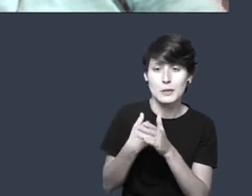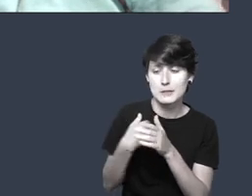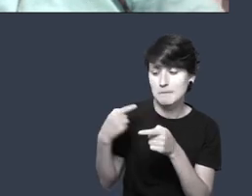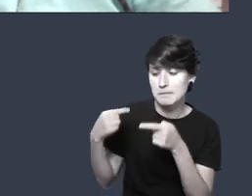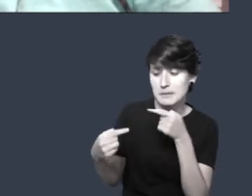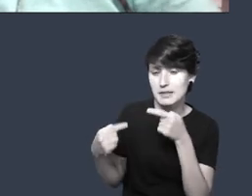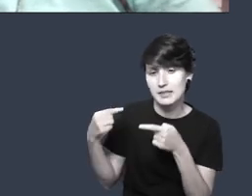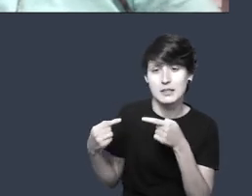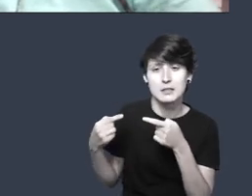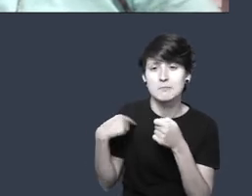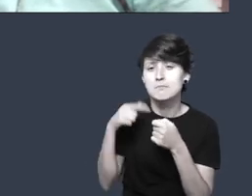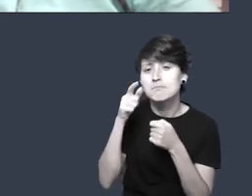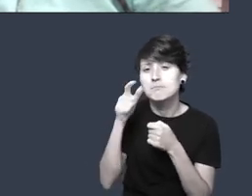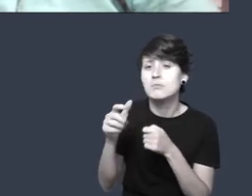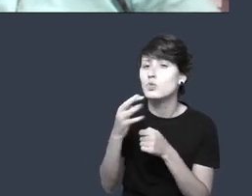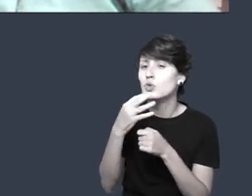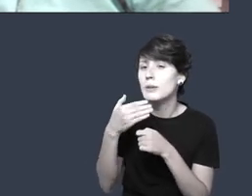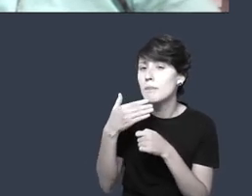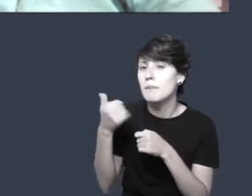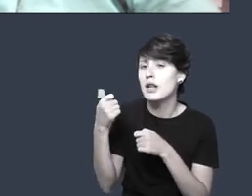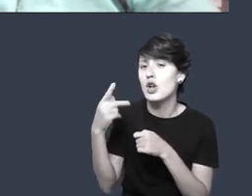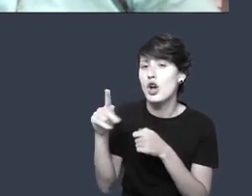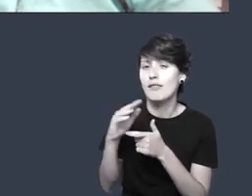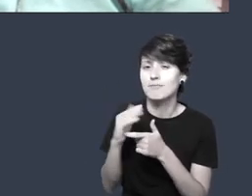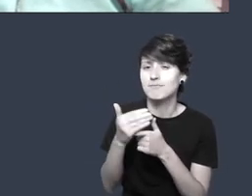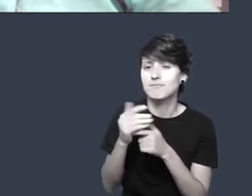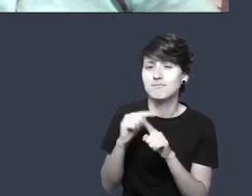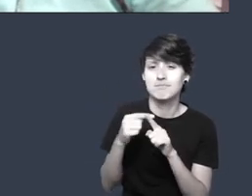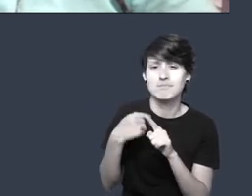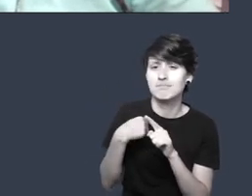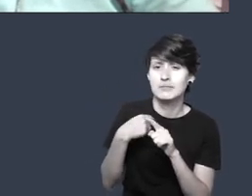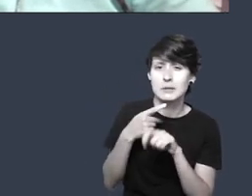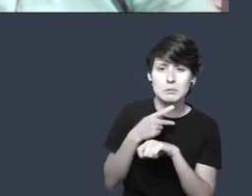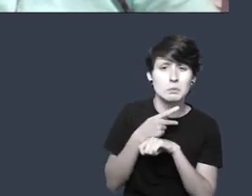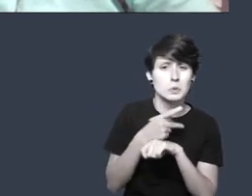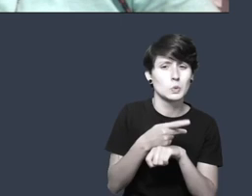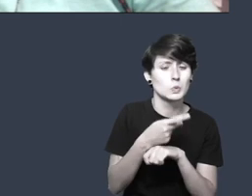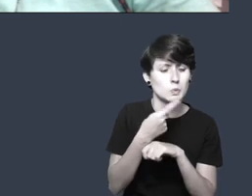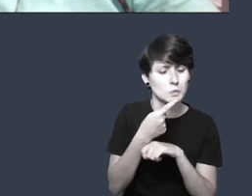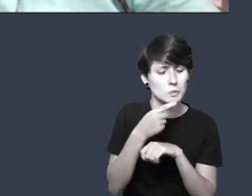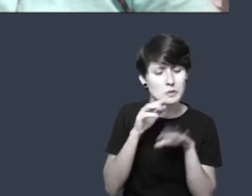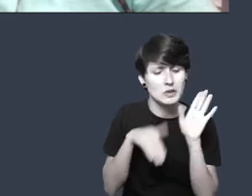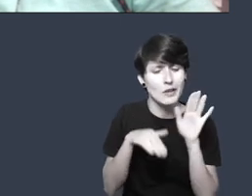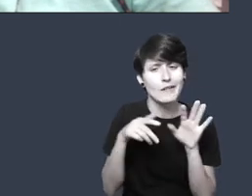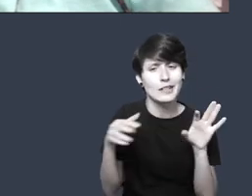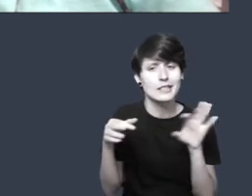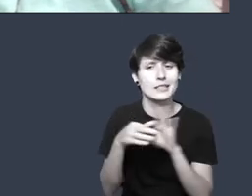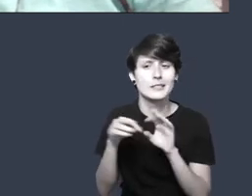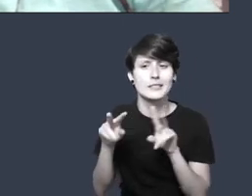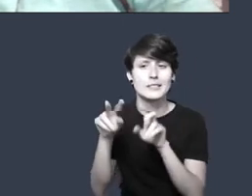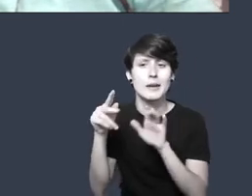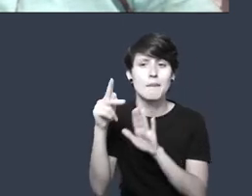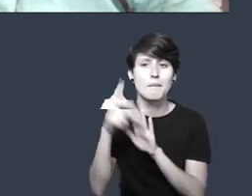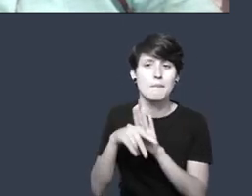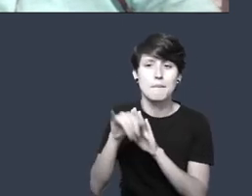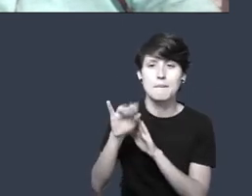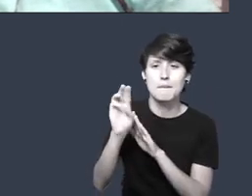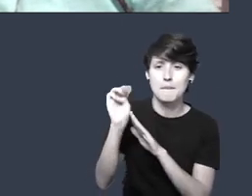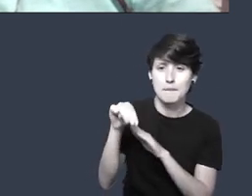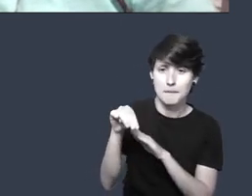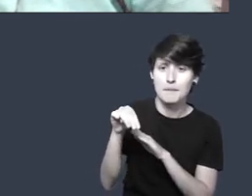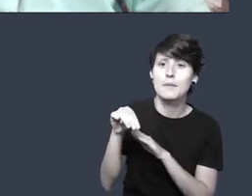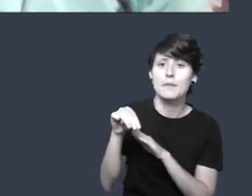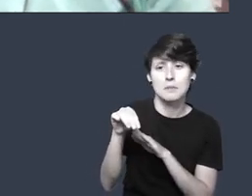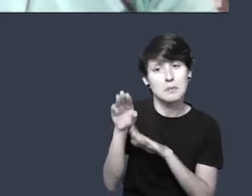estou interessada em saber um pouco mais, mas pela minha pouca busca aqui, talvez tenha a ver com essa história desse projeto que a IBM tem, que é do